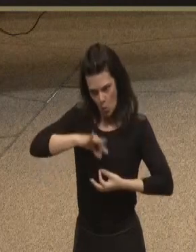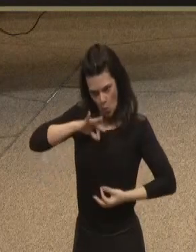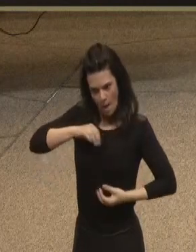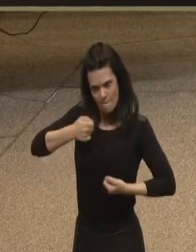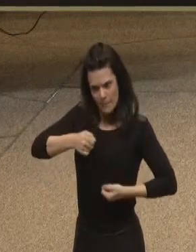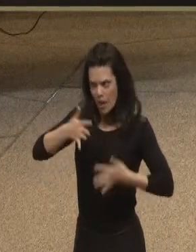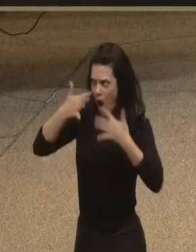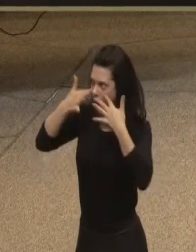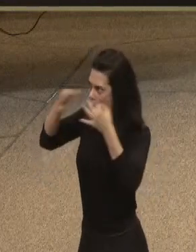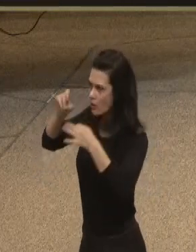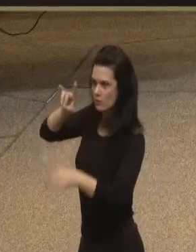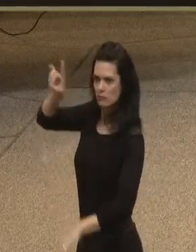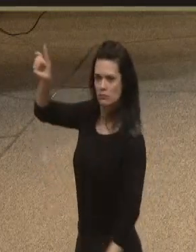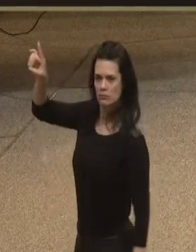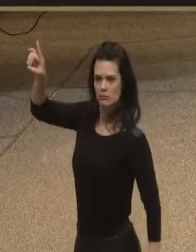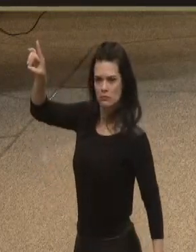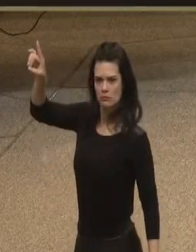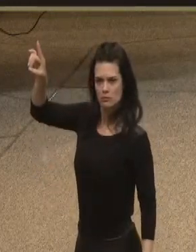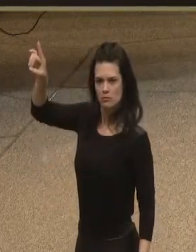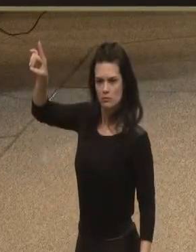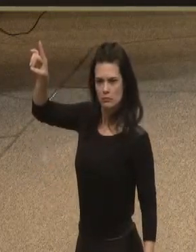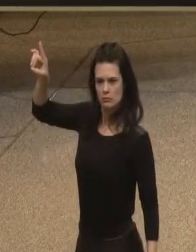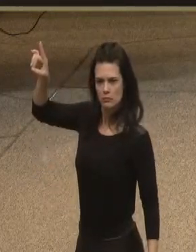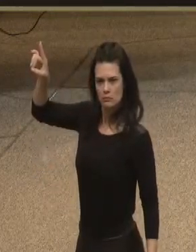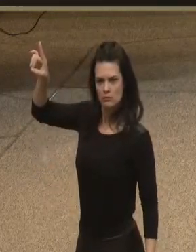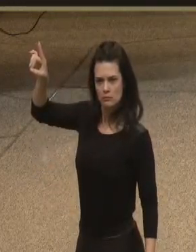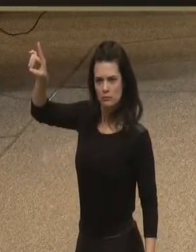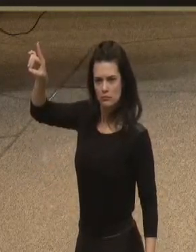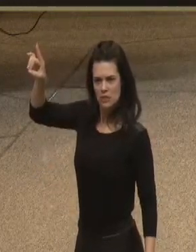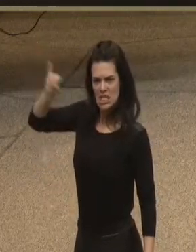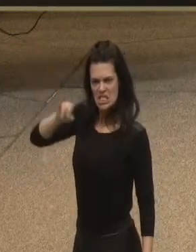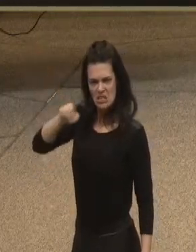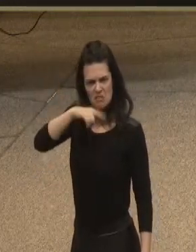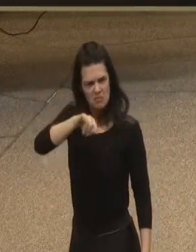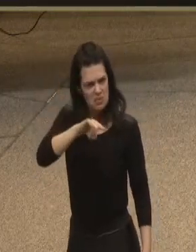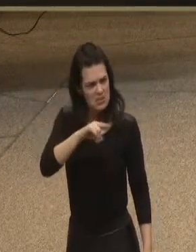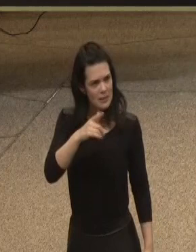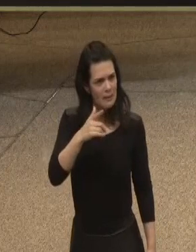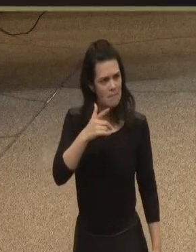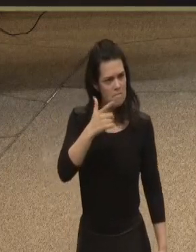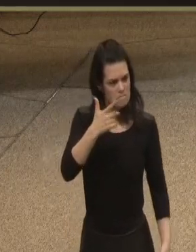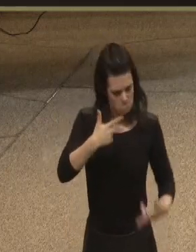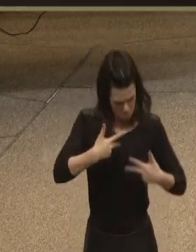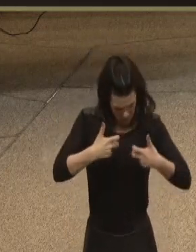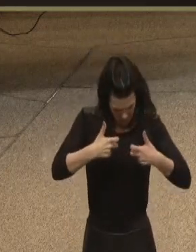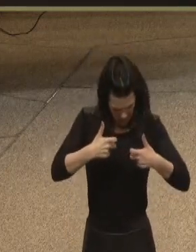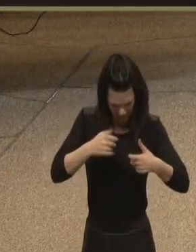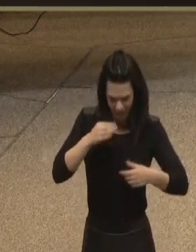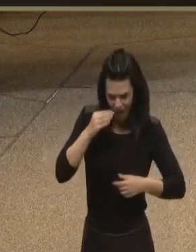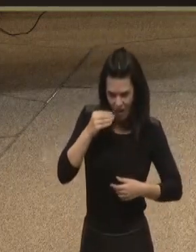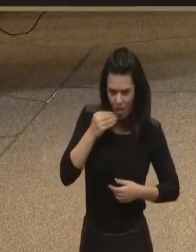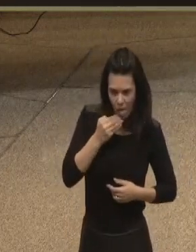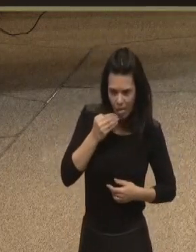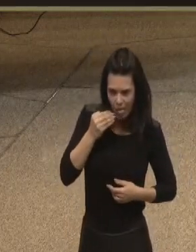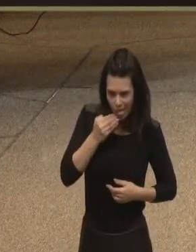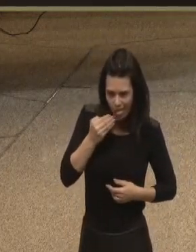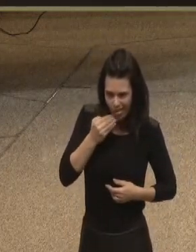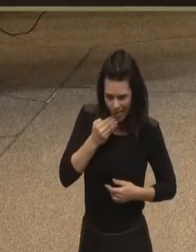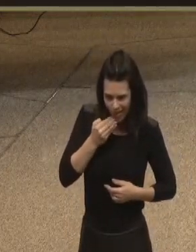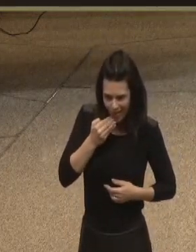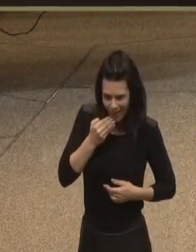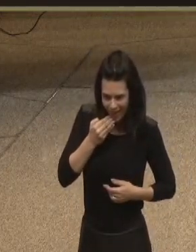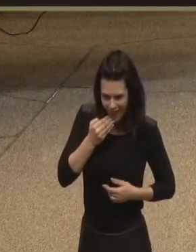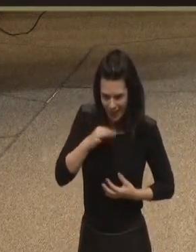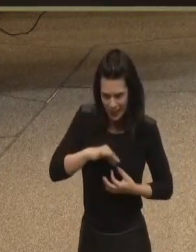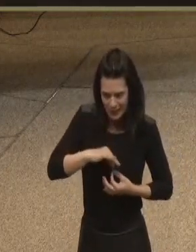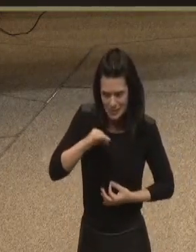percebeu alguma deficiência, não no seu ouvido físico, mas no seu ouvido espiritual, então é tempo de